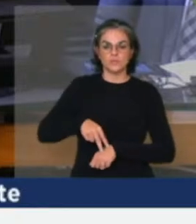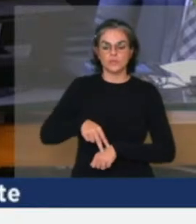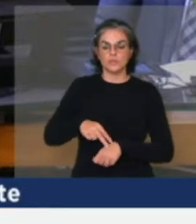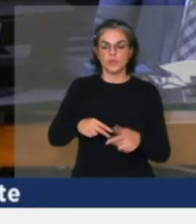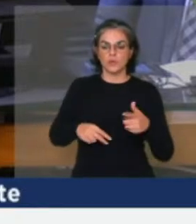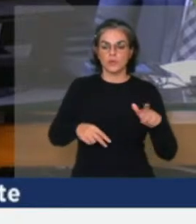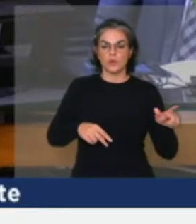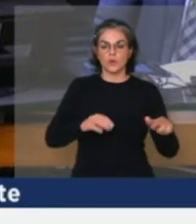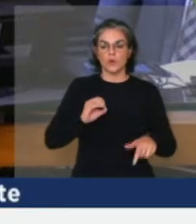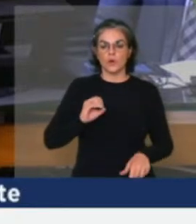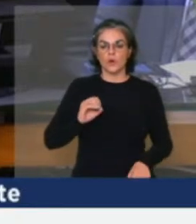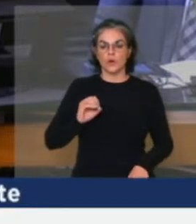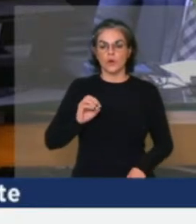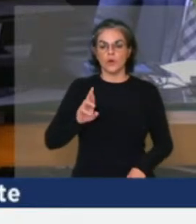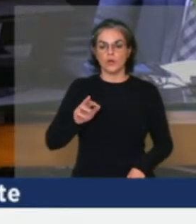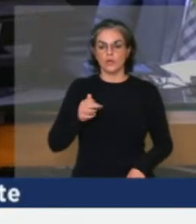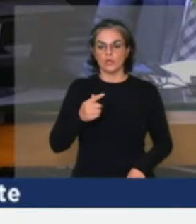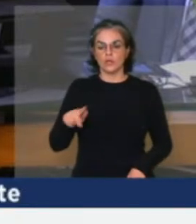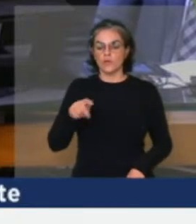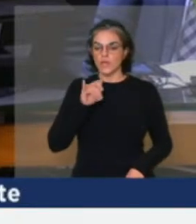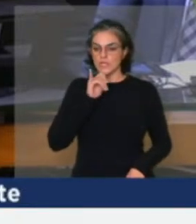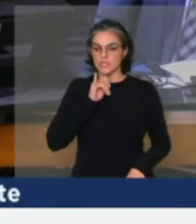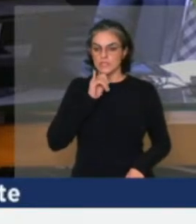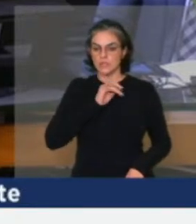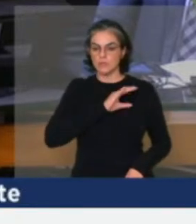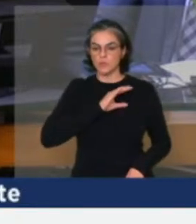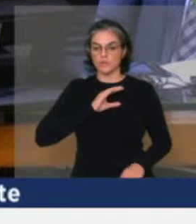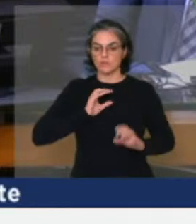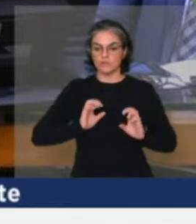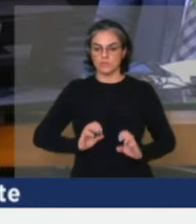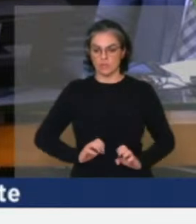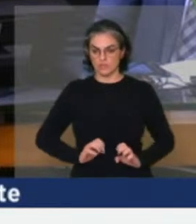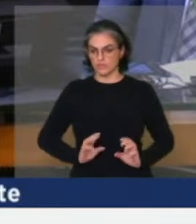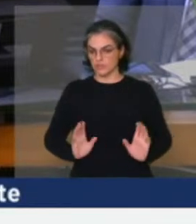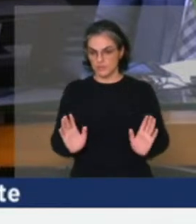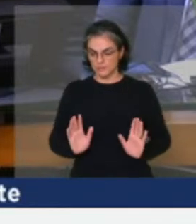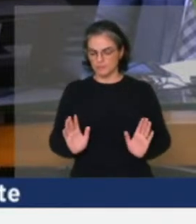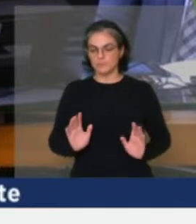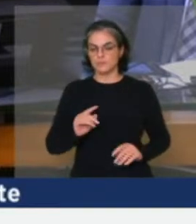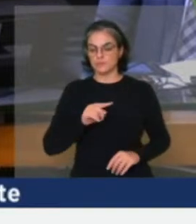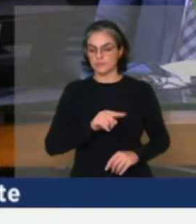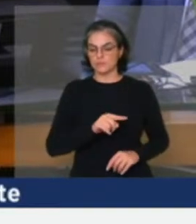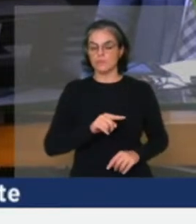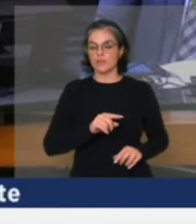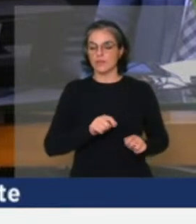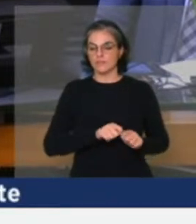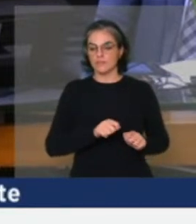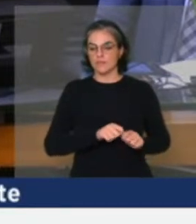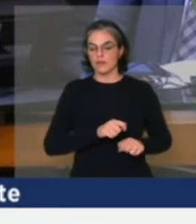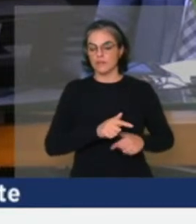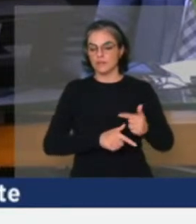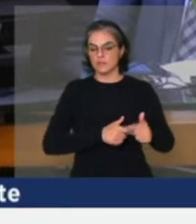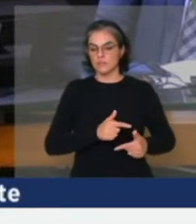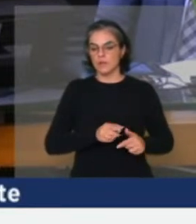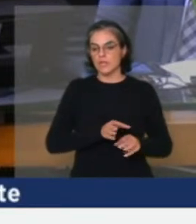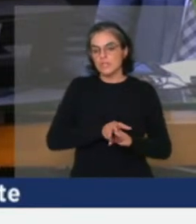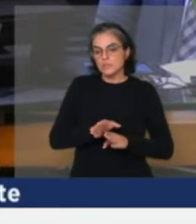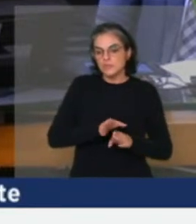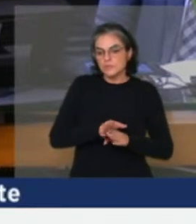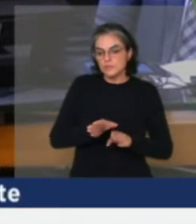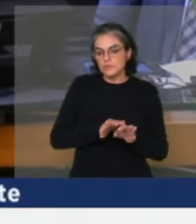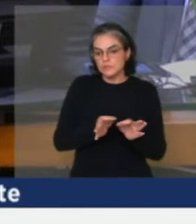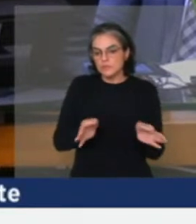fracionário, no caso, o Conselho de Ética e Decoro Parlamentar, que tem por incumbência desenvolver atividade instrutória e